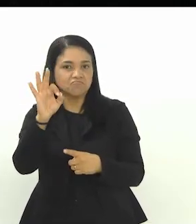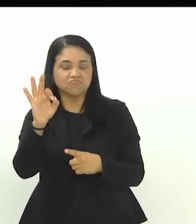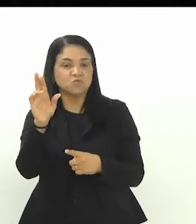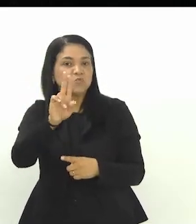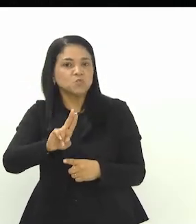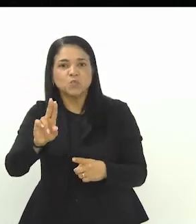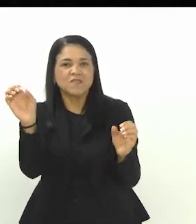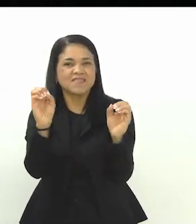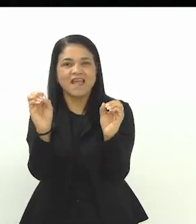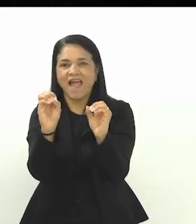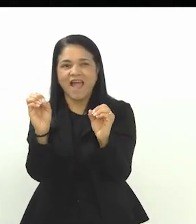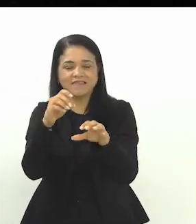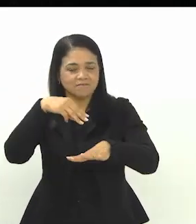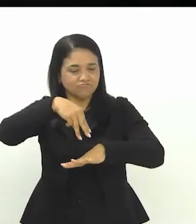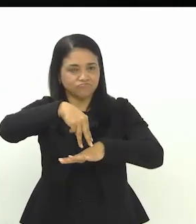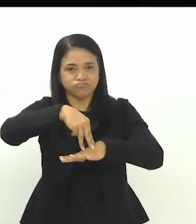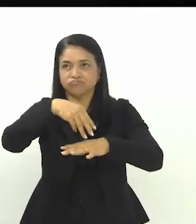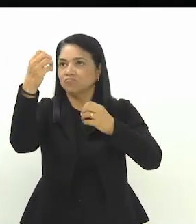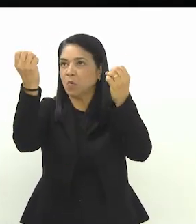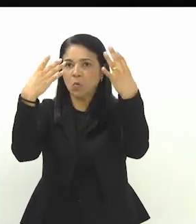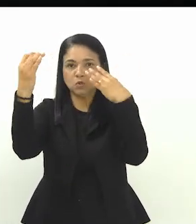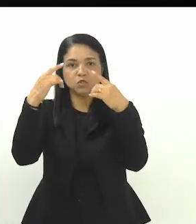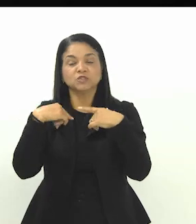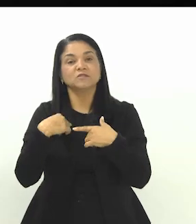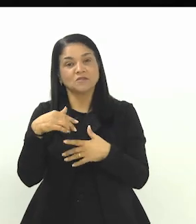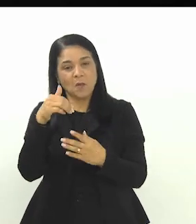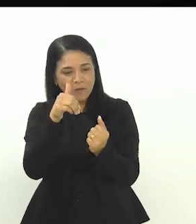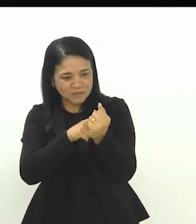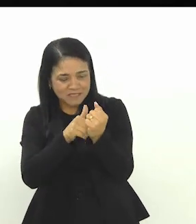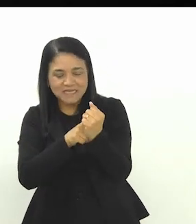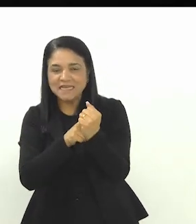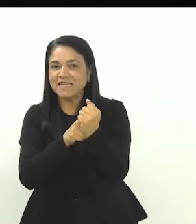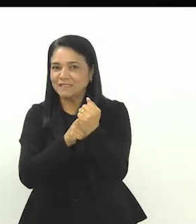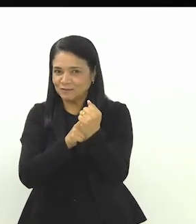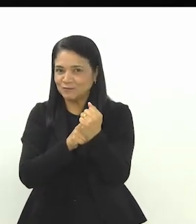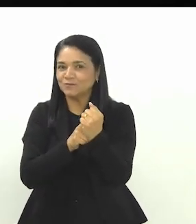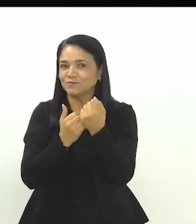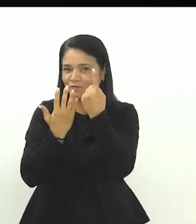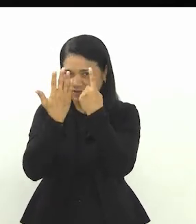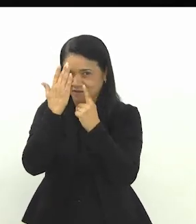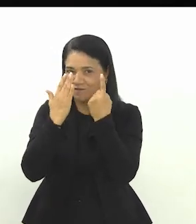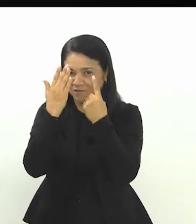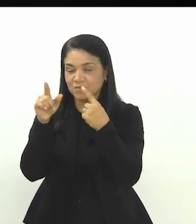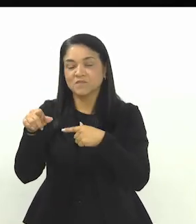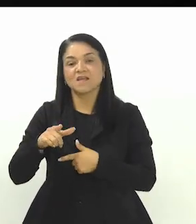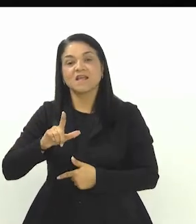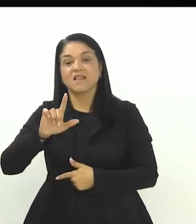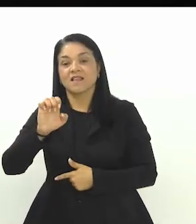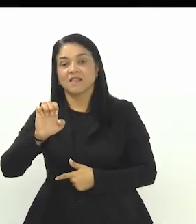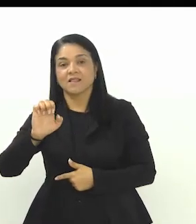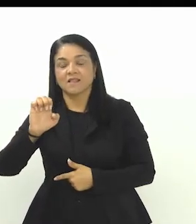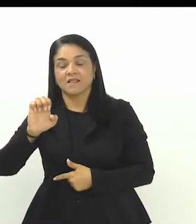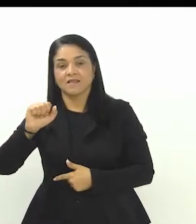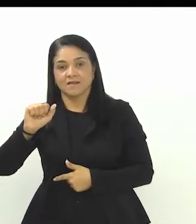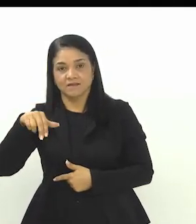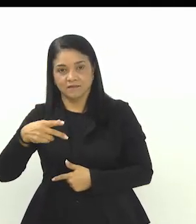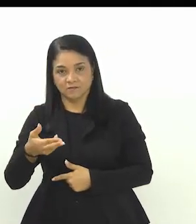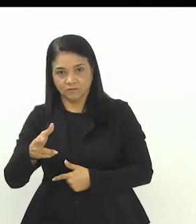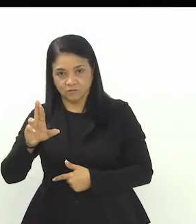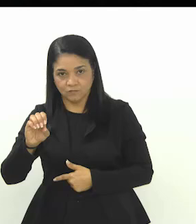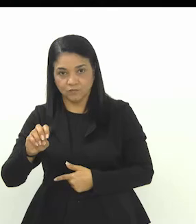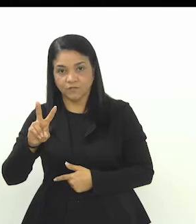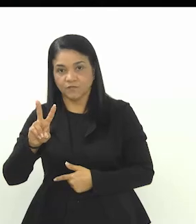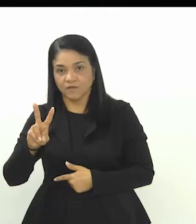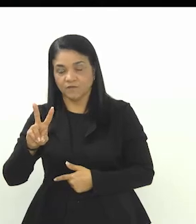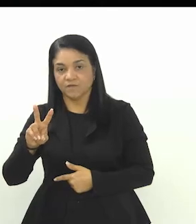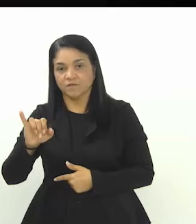usamos nada da Sapucaí. Viu? É que eu falo, mistérios do carnaval, Mistérios do carnaval. E o olhar artístico, né? Principalmente do Leandro Vieira, que é um grande